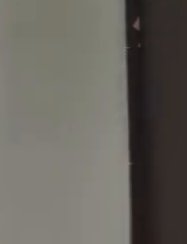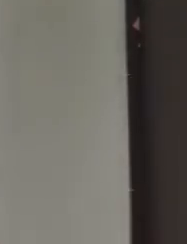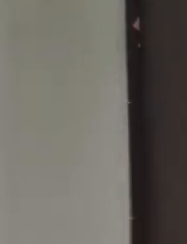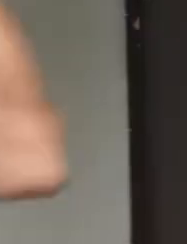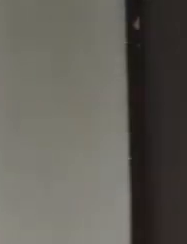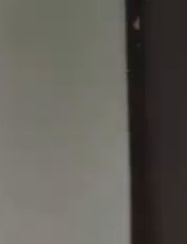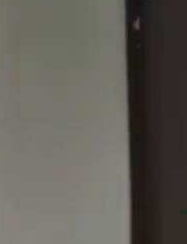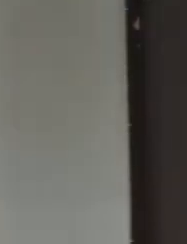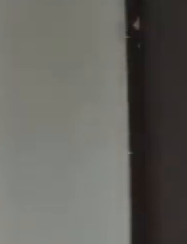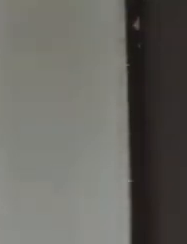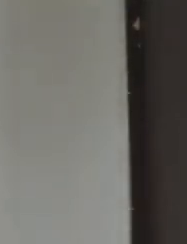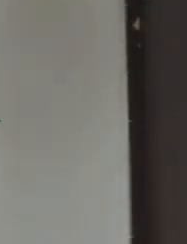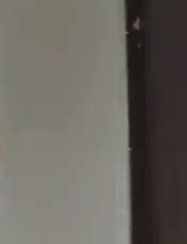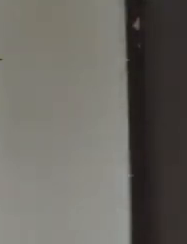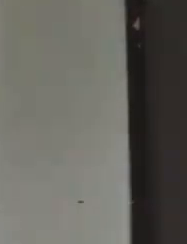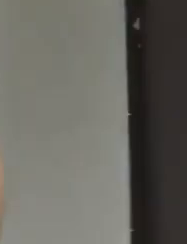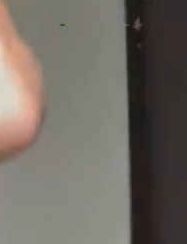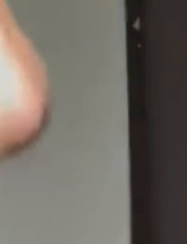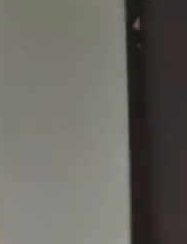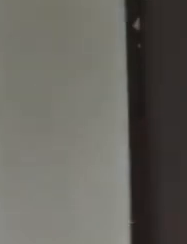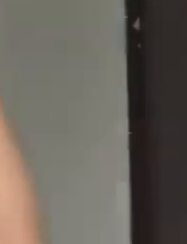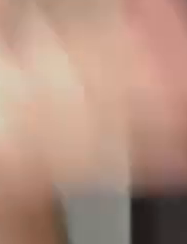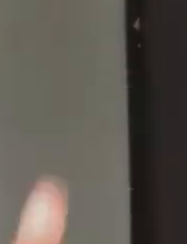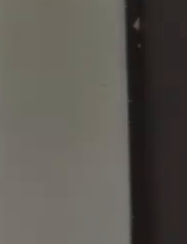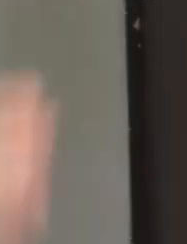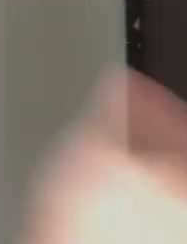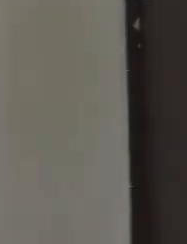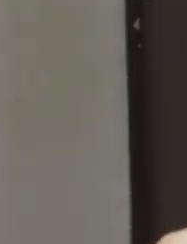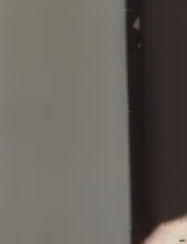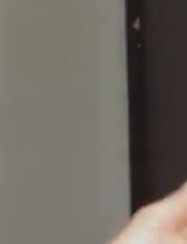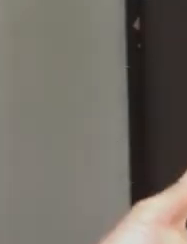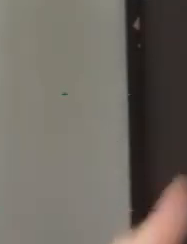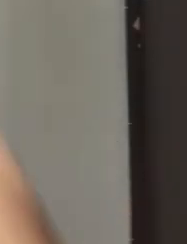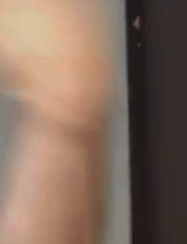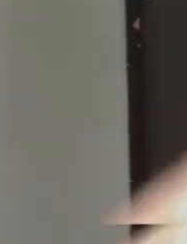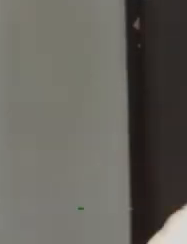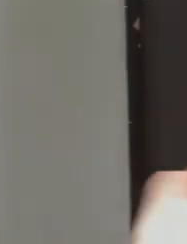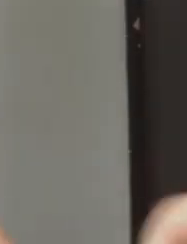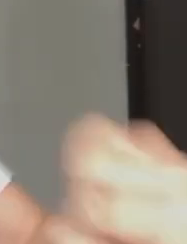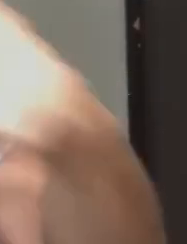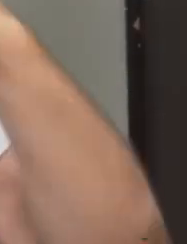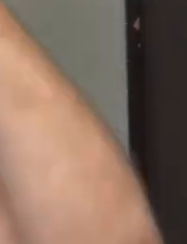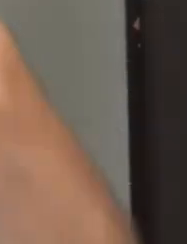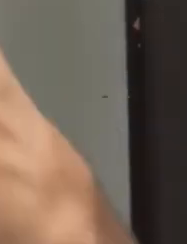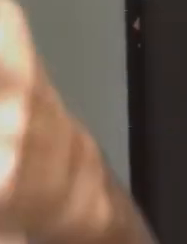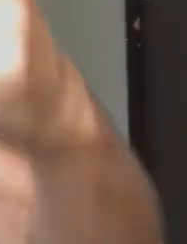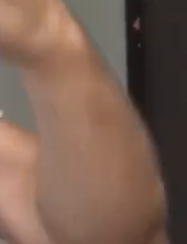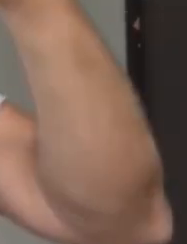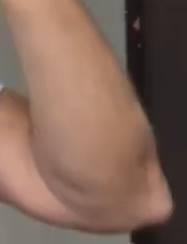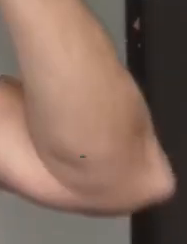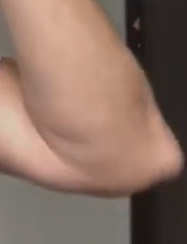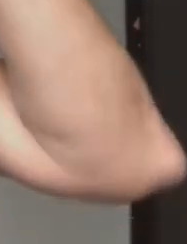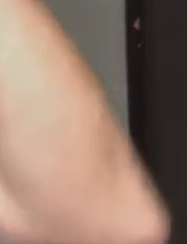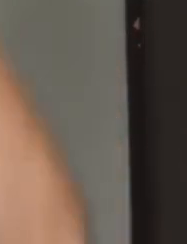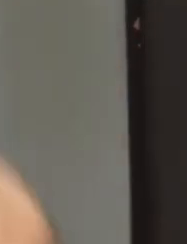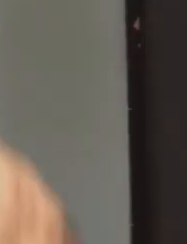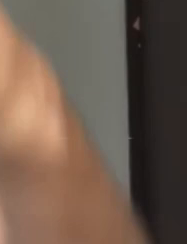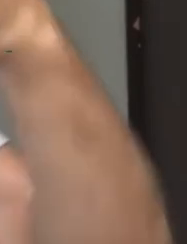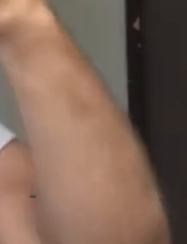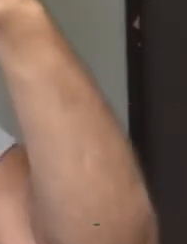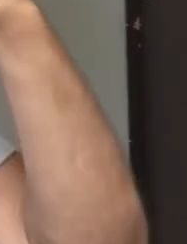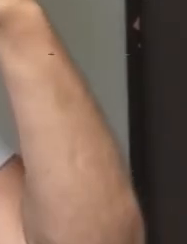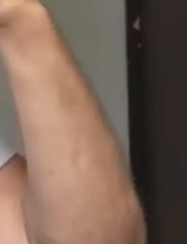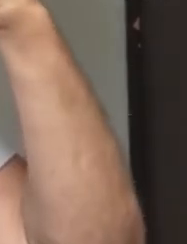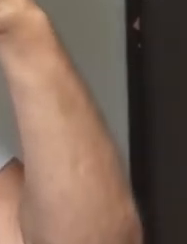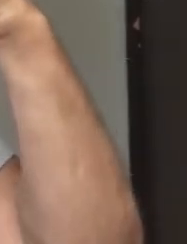foi contra a liberdade. O foco agora é essa gentalha de direita, de extrema direita, defensor do nazismo,